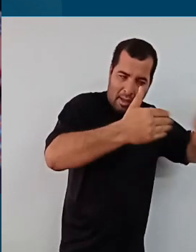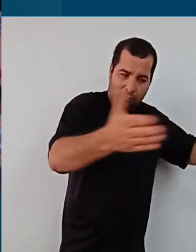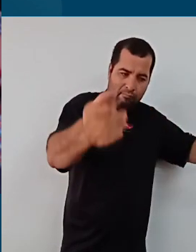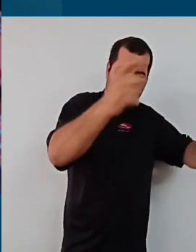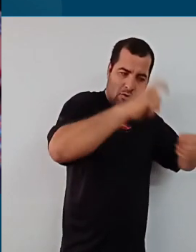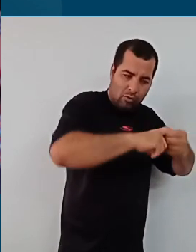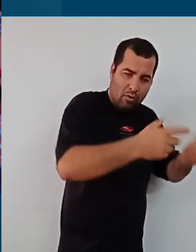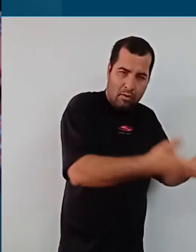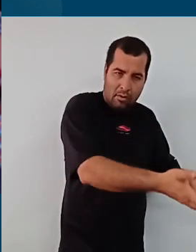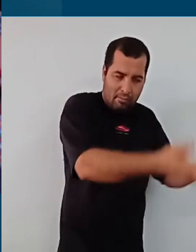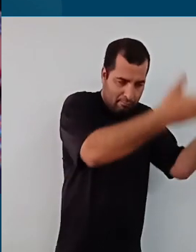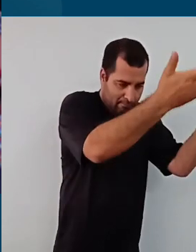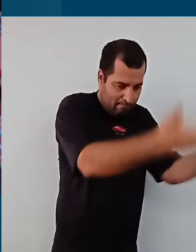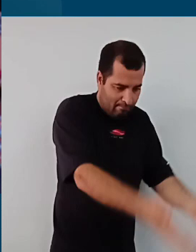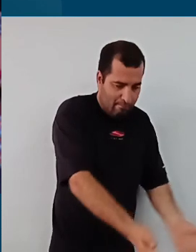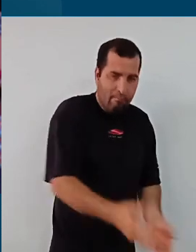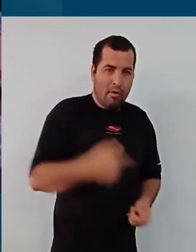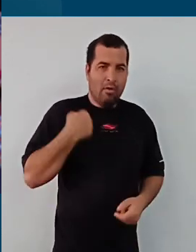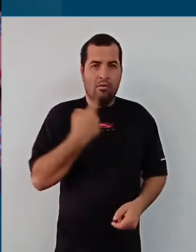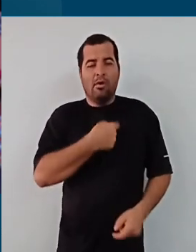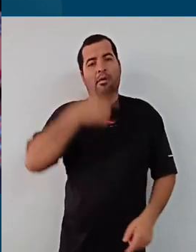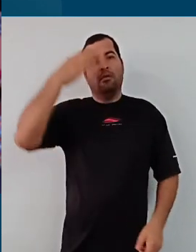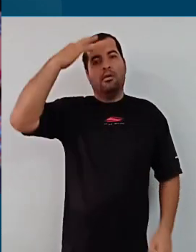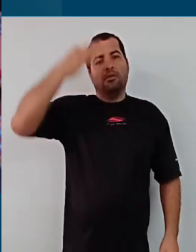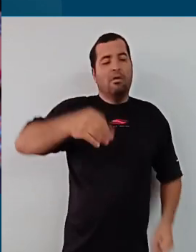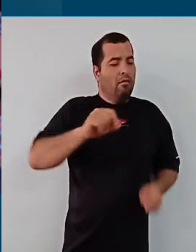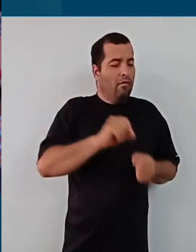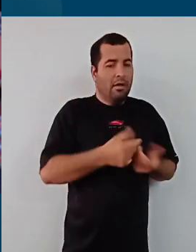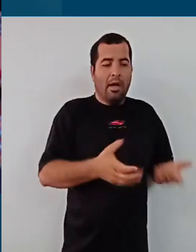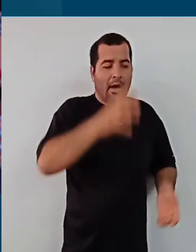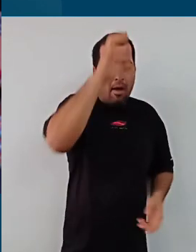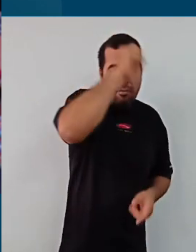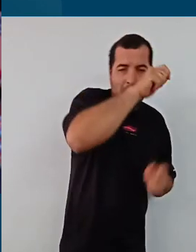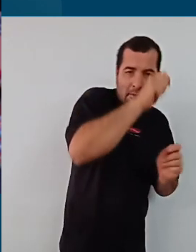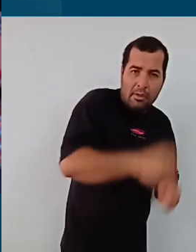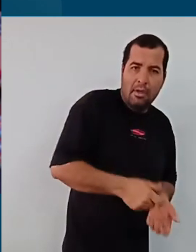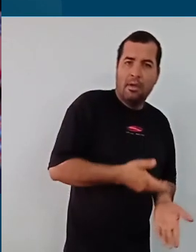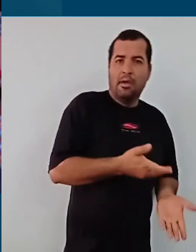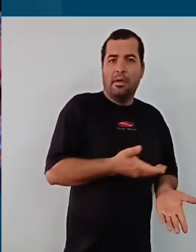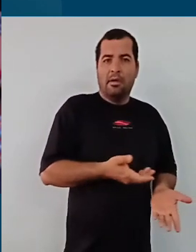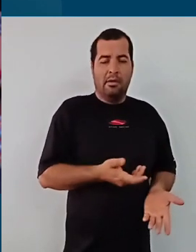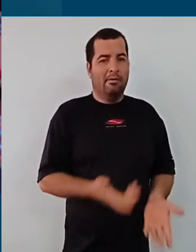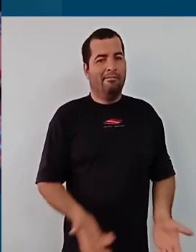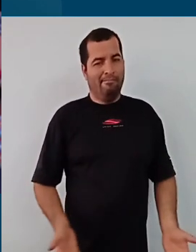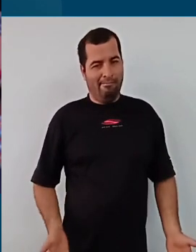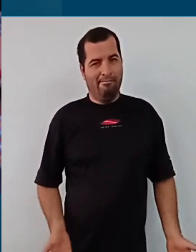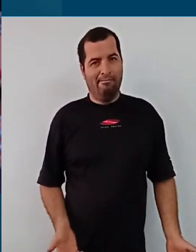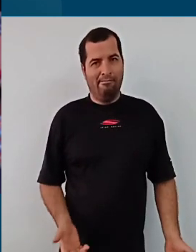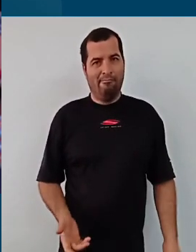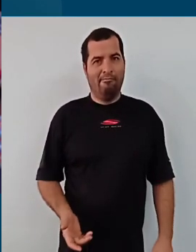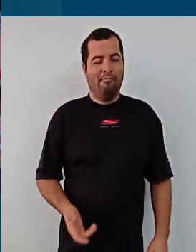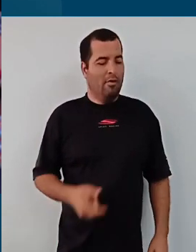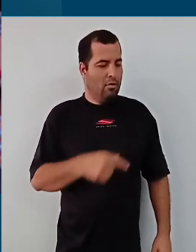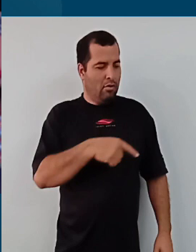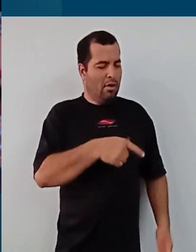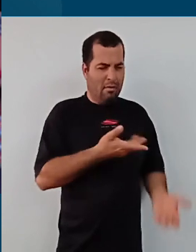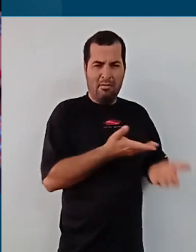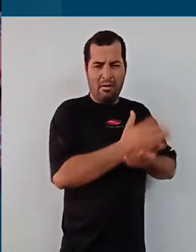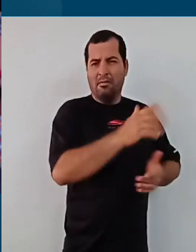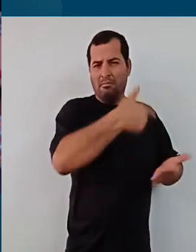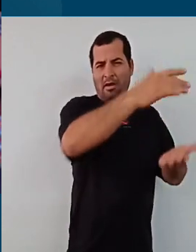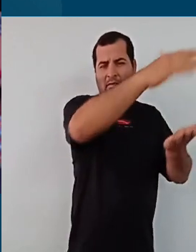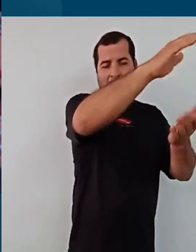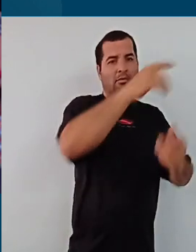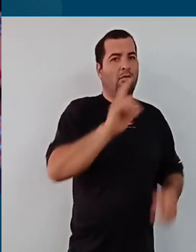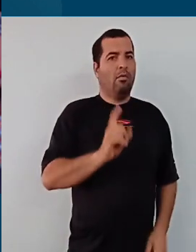decidir ali que a gente precisa fazer com que elas aprendam. Então, eu não posso jogar para o ano escolar em que